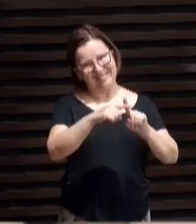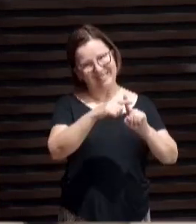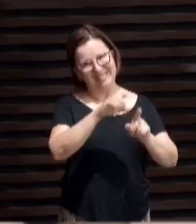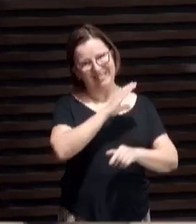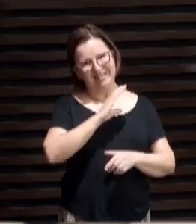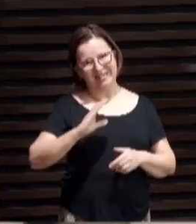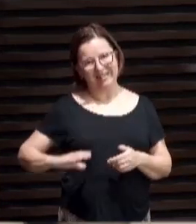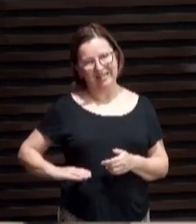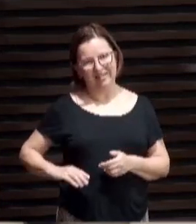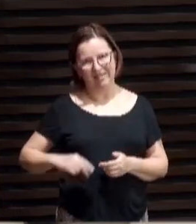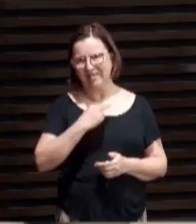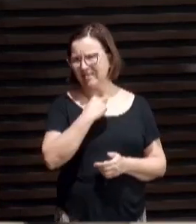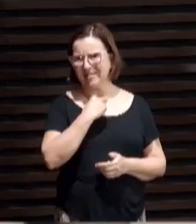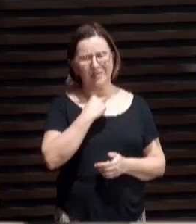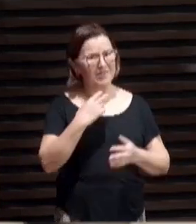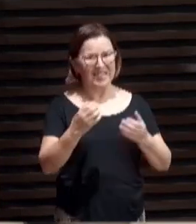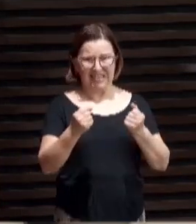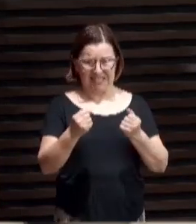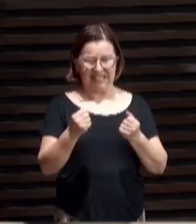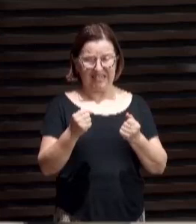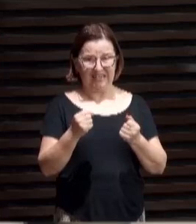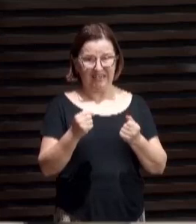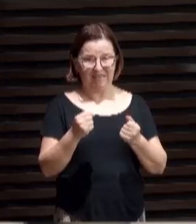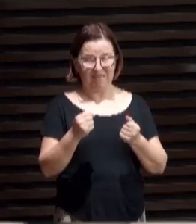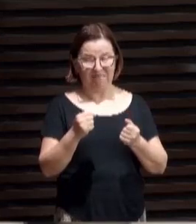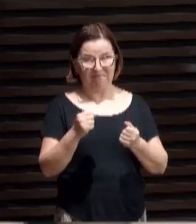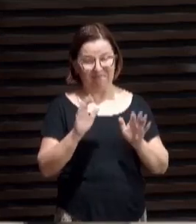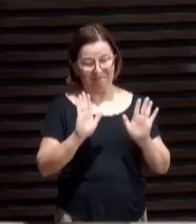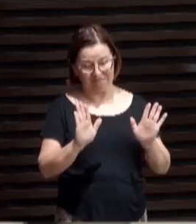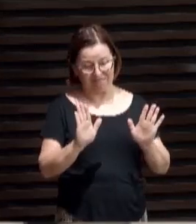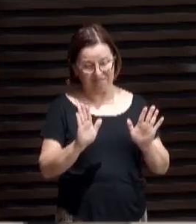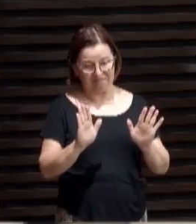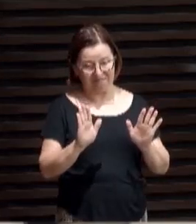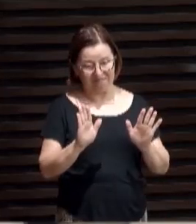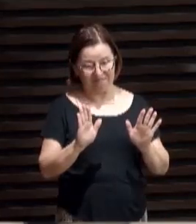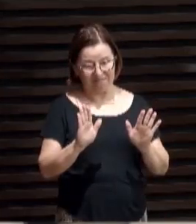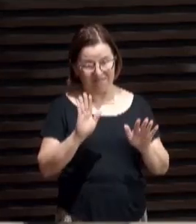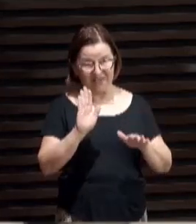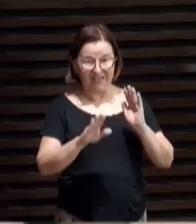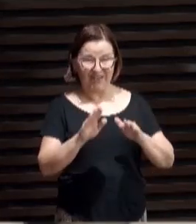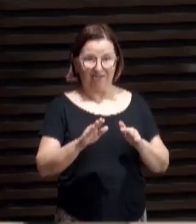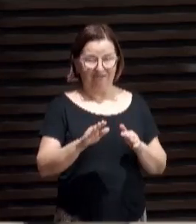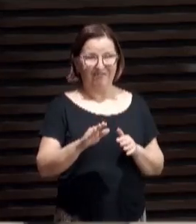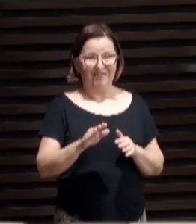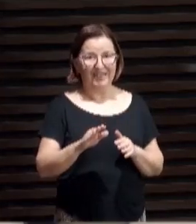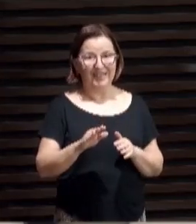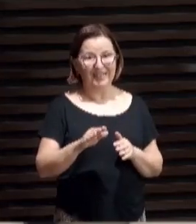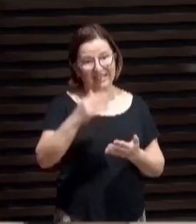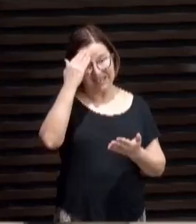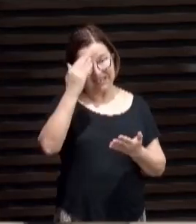Ele não pode admitir Cristo, aliás, ele pode até admitir Cristo morrendo pelo